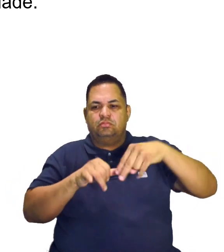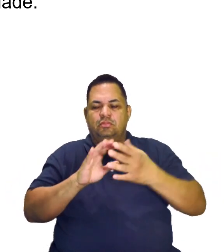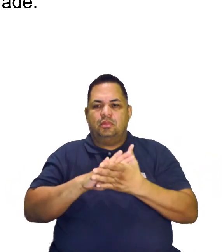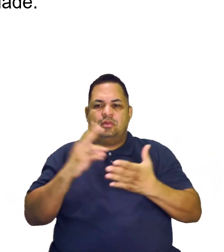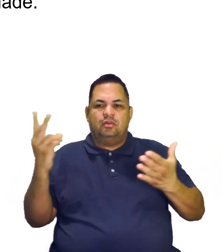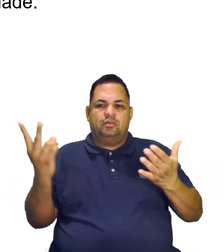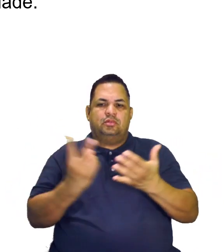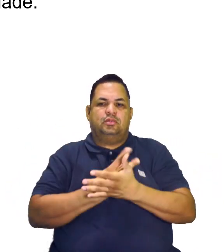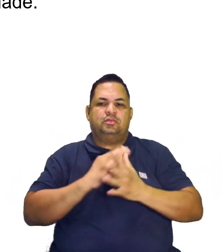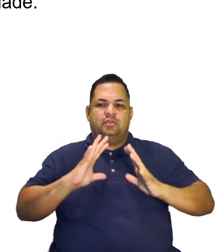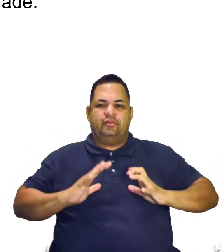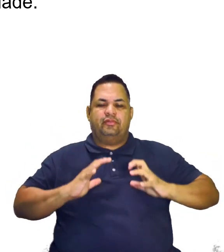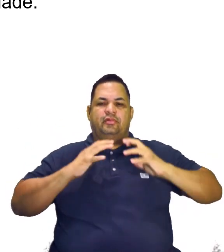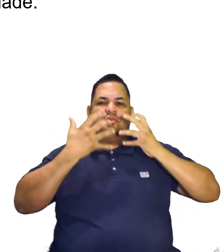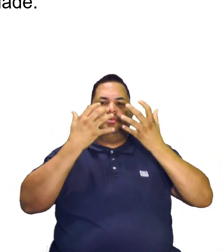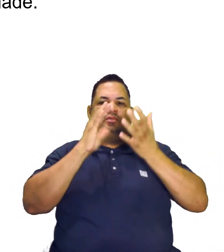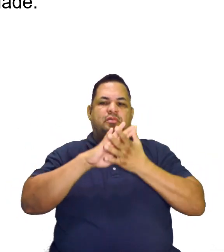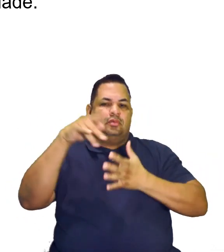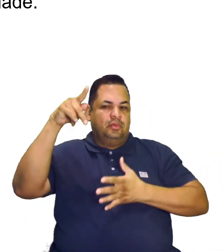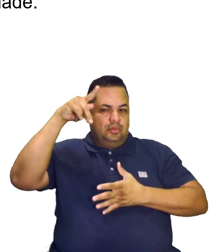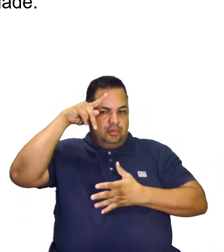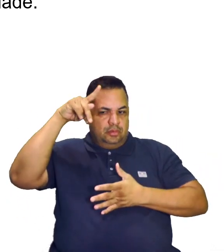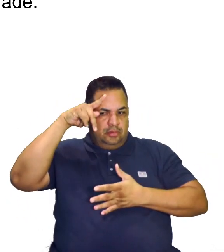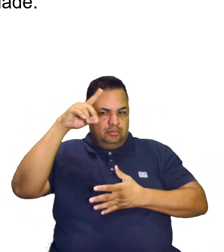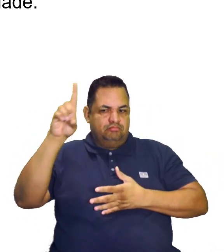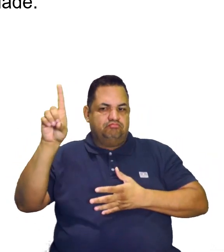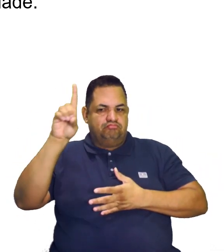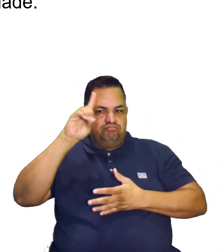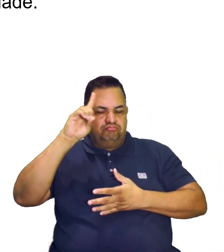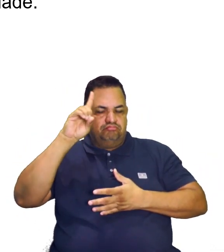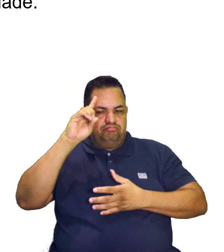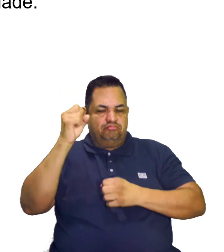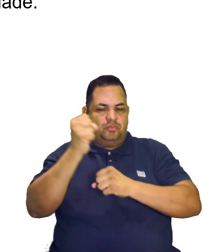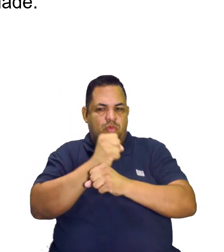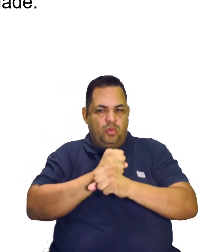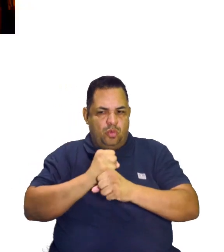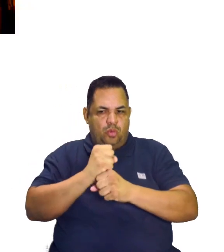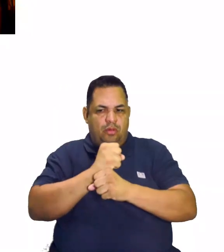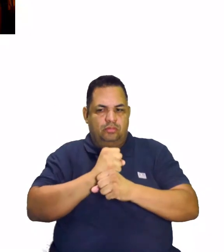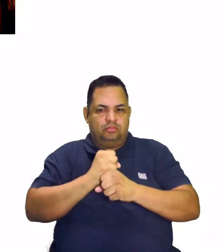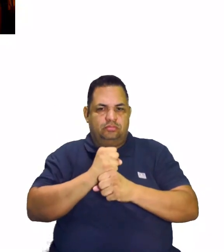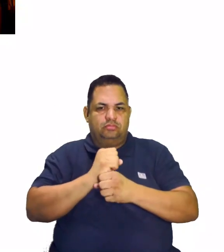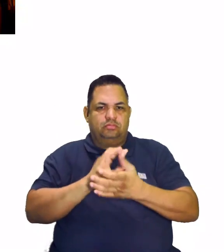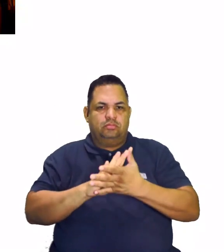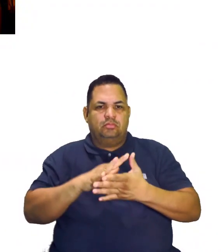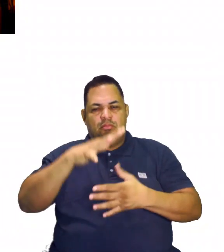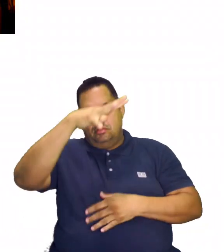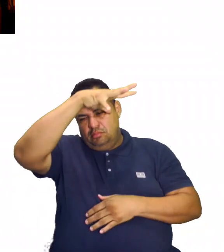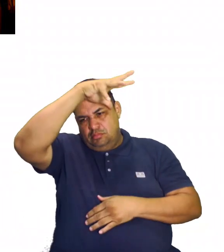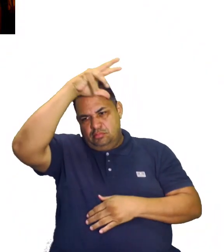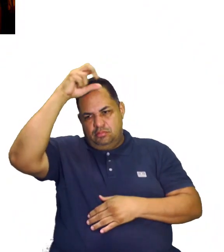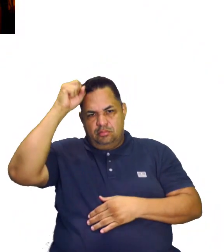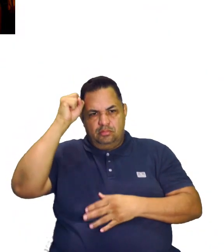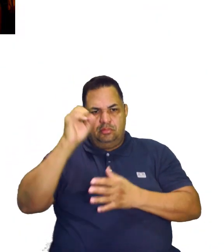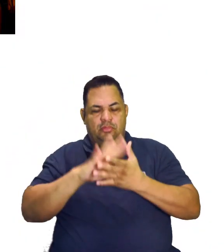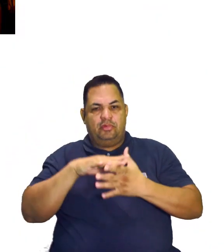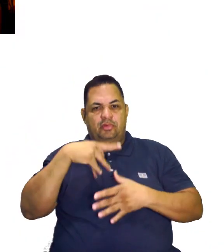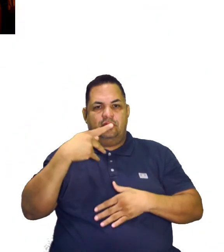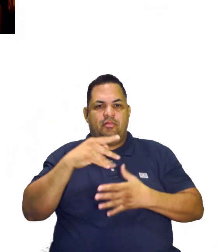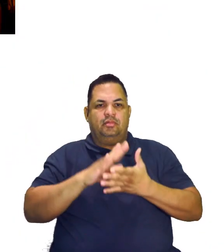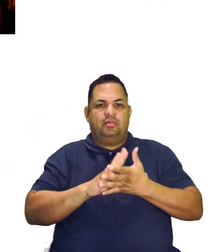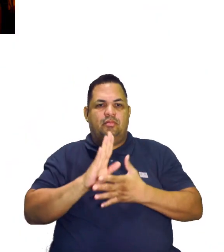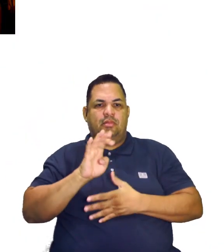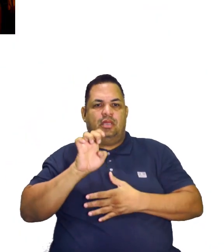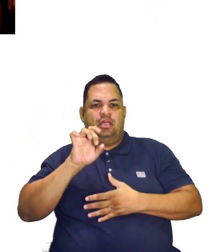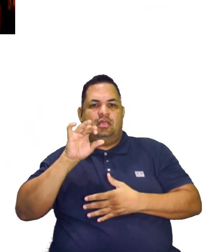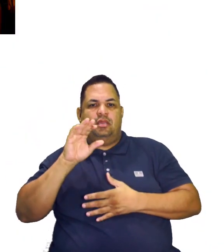Festival de Parintins, todo ano, lá em Manaus. Falamos também do balé